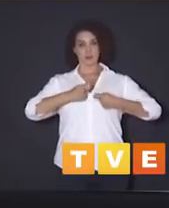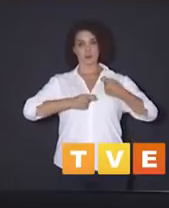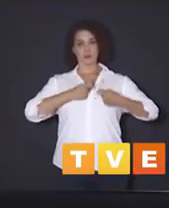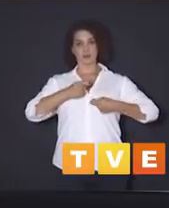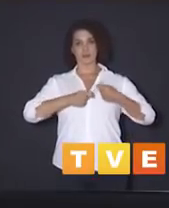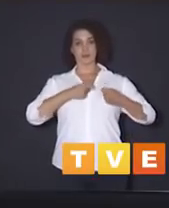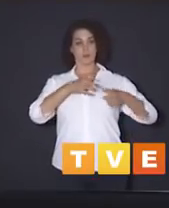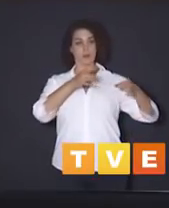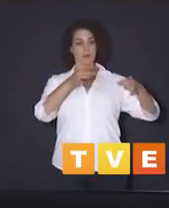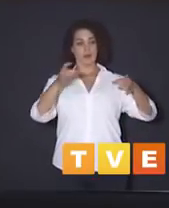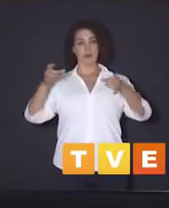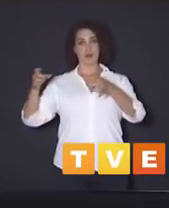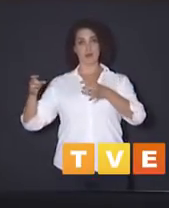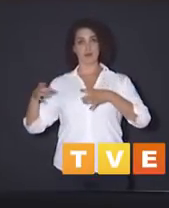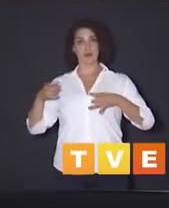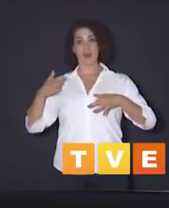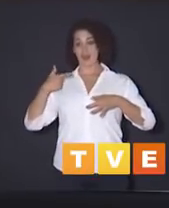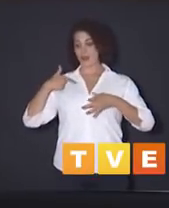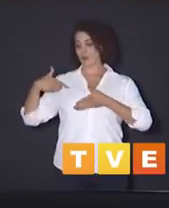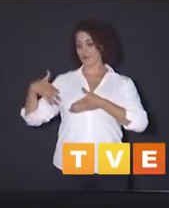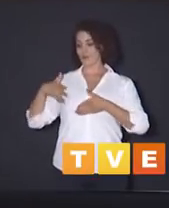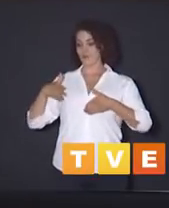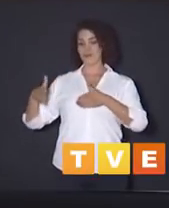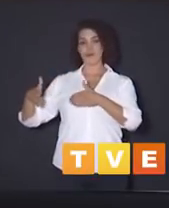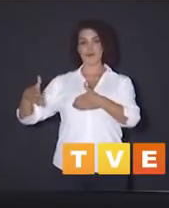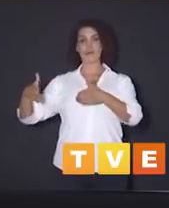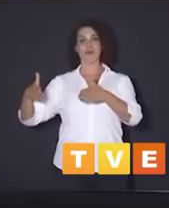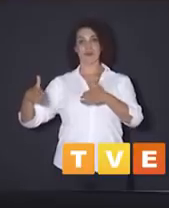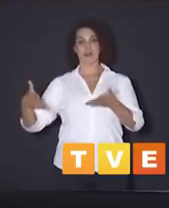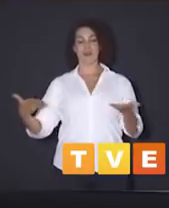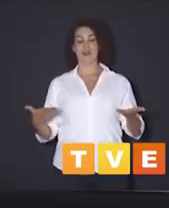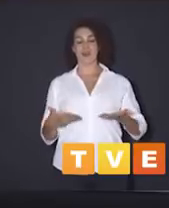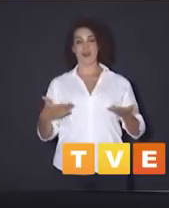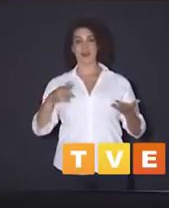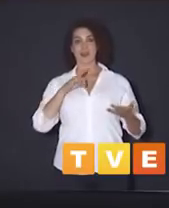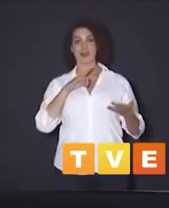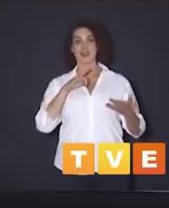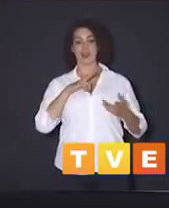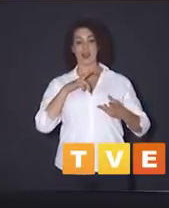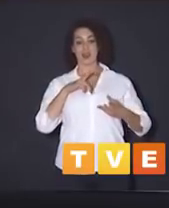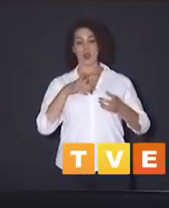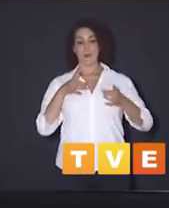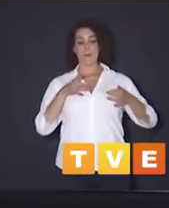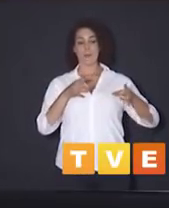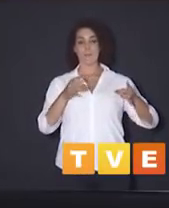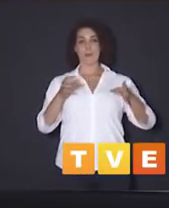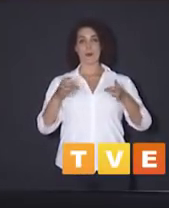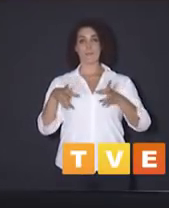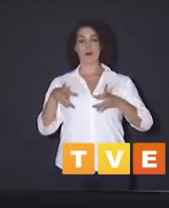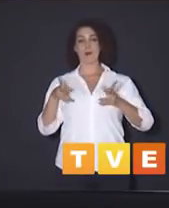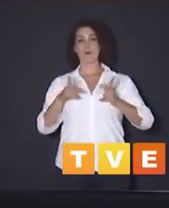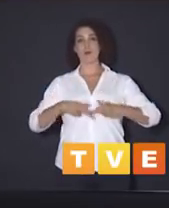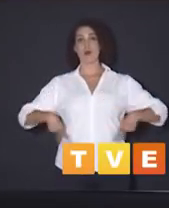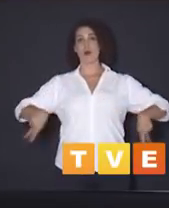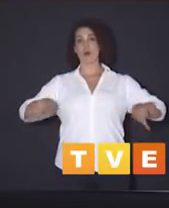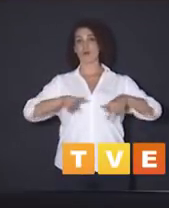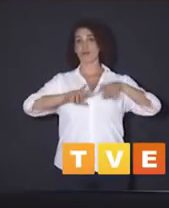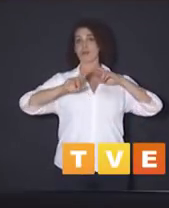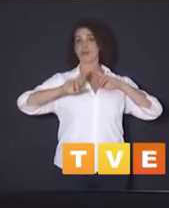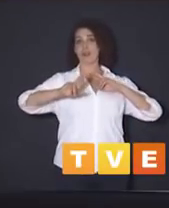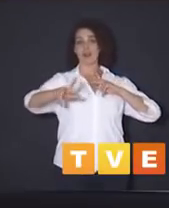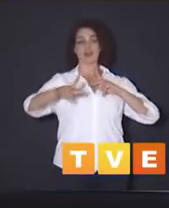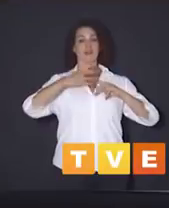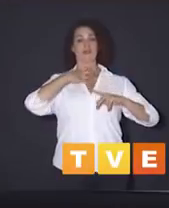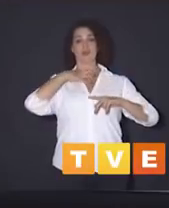pelas ruas comerciais agora tem um comércio popular muito mais ativo do que hoje têm os em salvador a